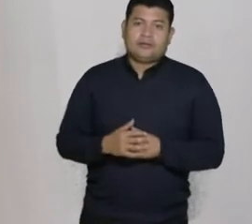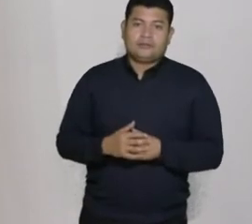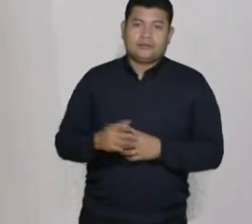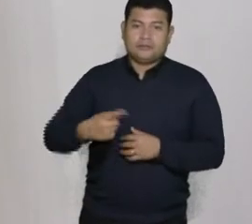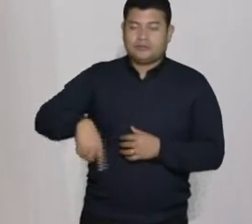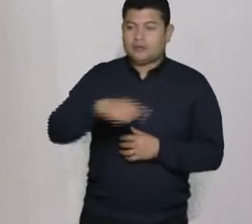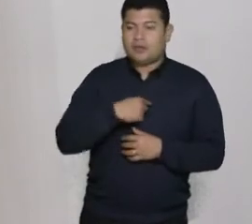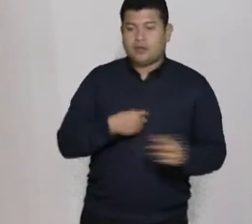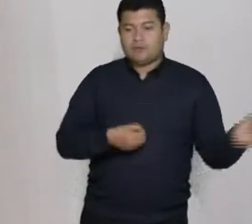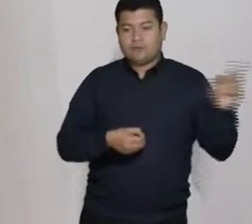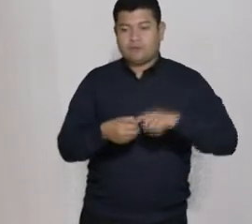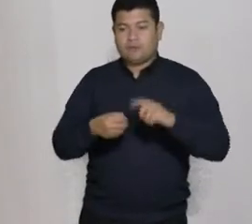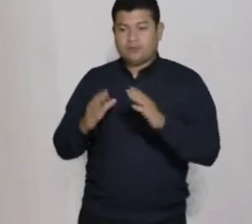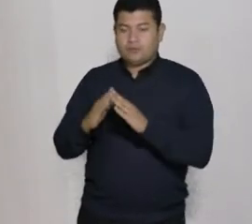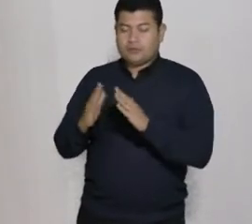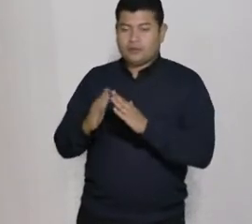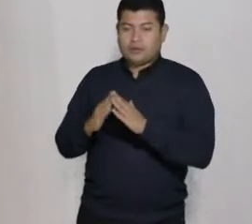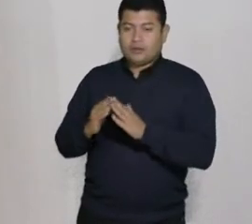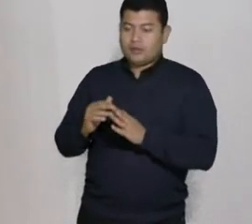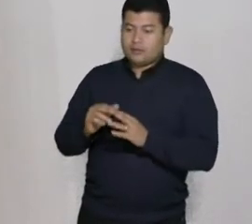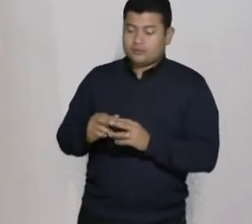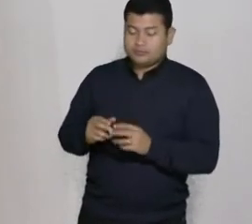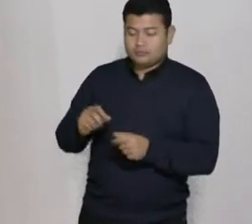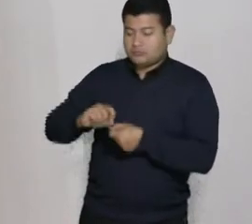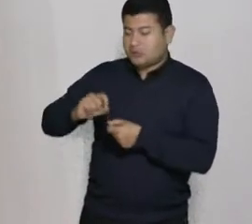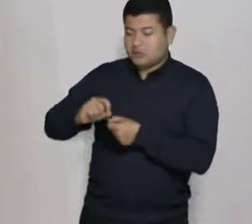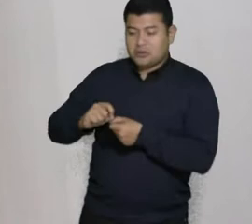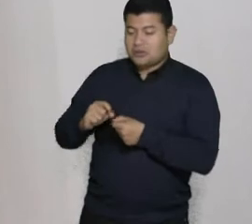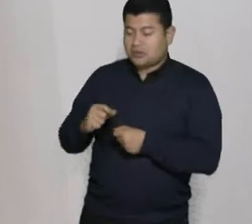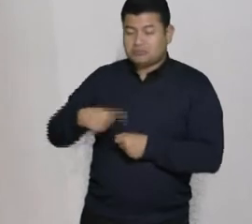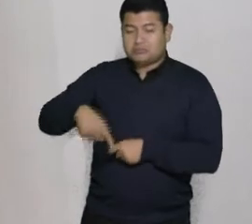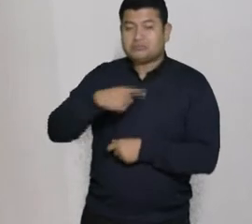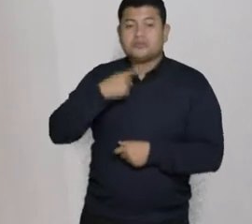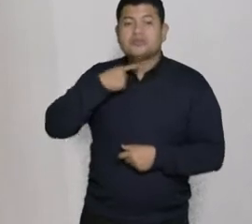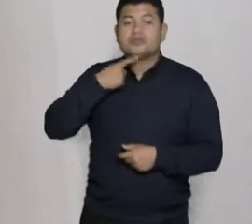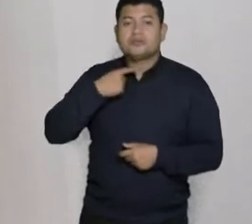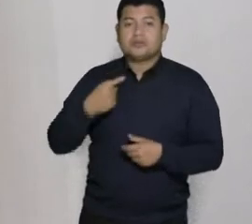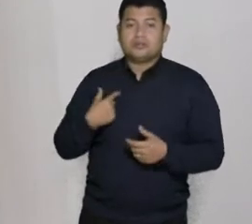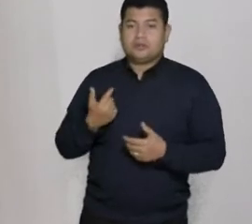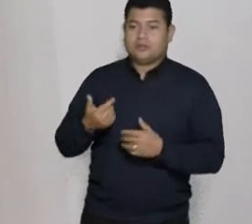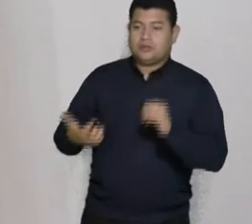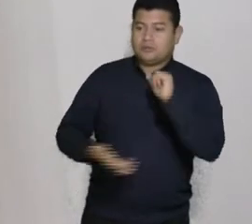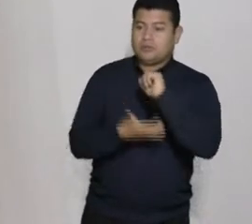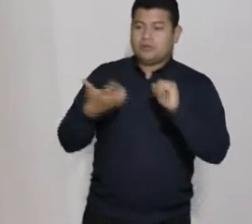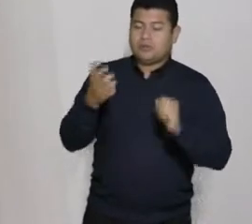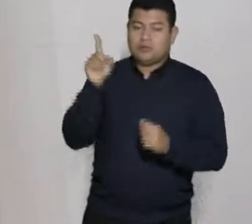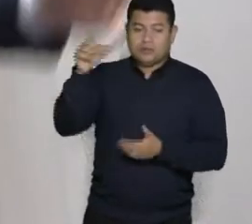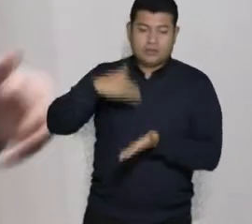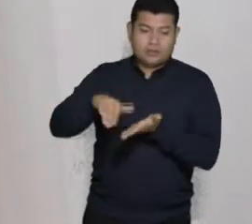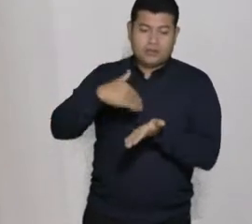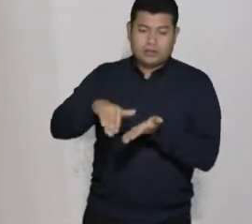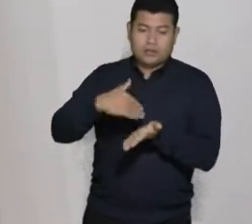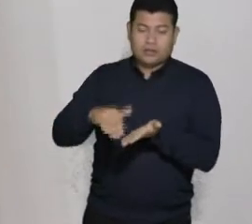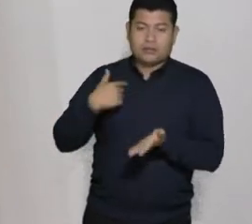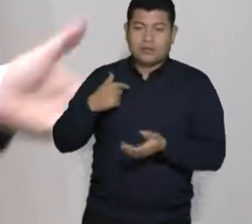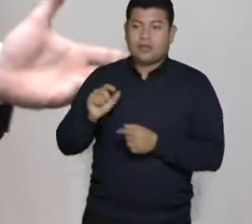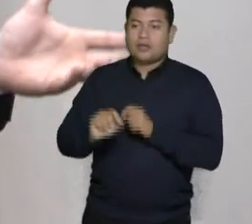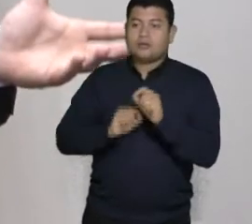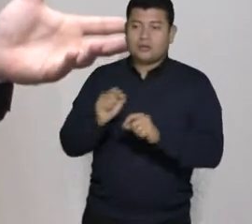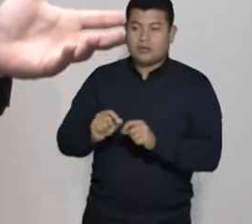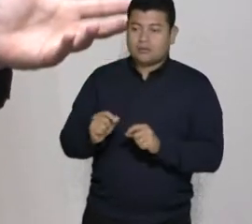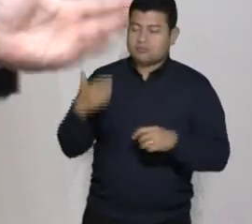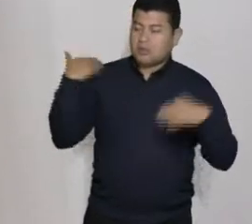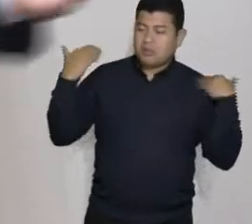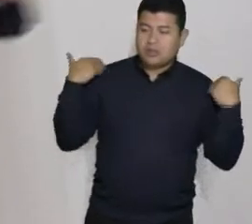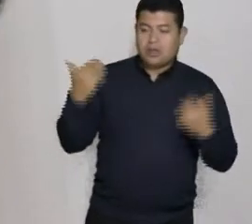para casa fazemos essas coisas burocráticas da secretaria vão tomar os seus cafezinhos vão fazer as suas coisas vão seguir as suas